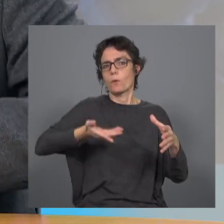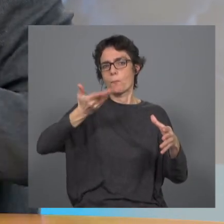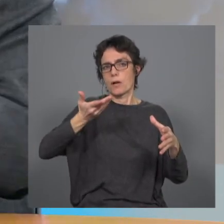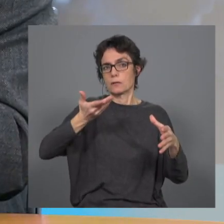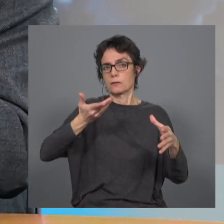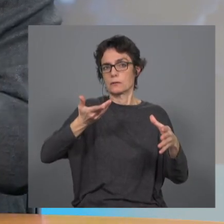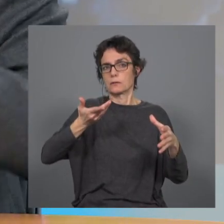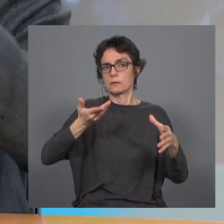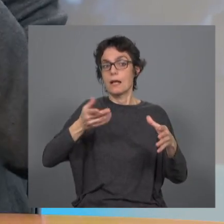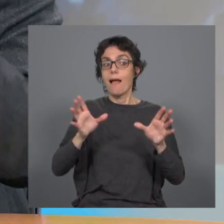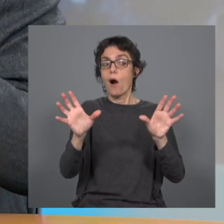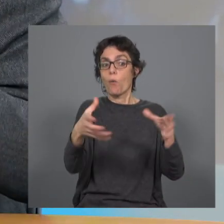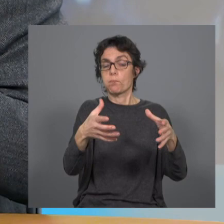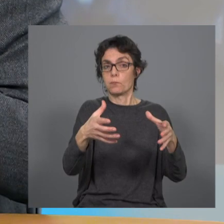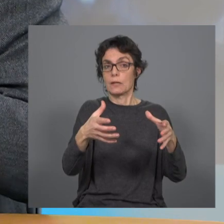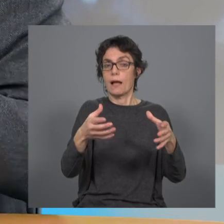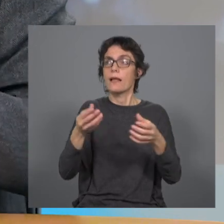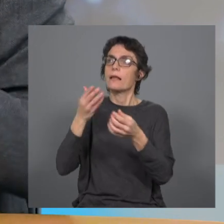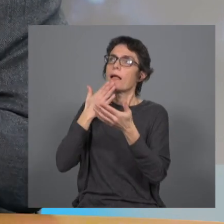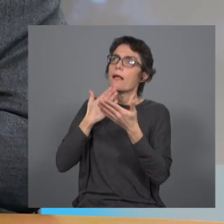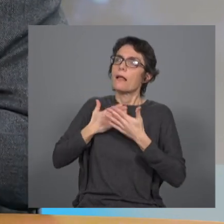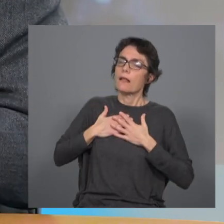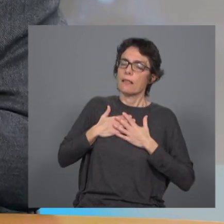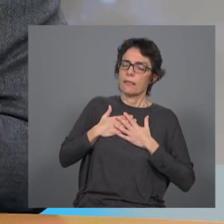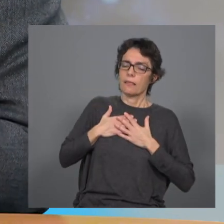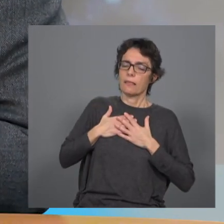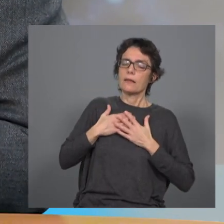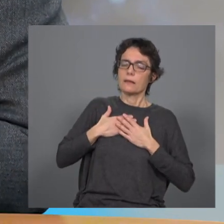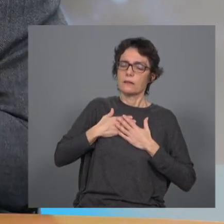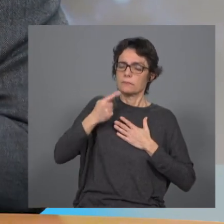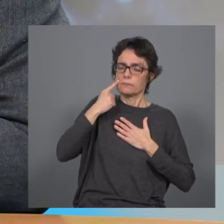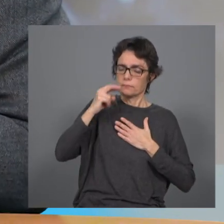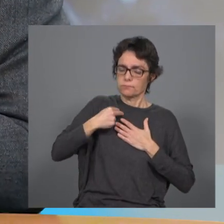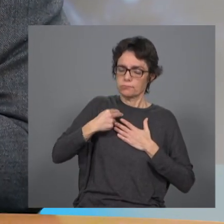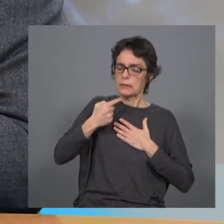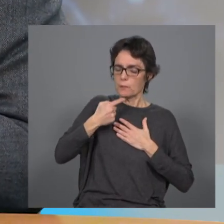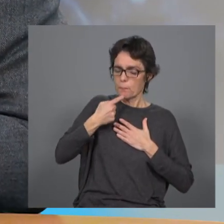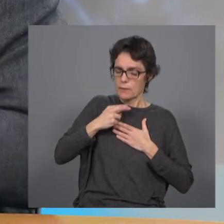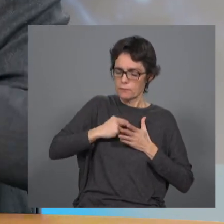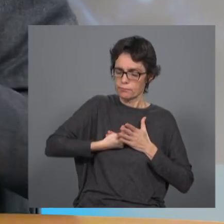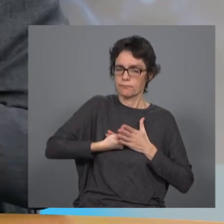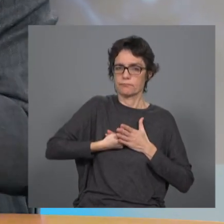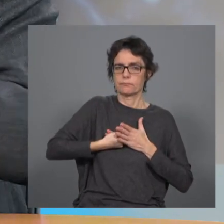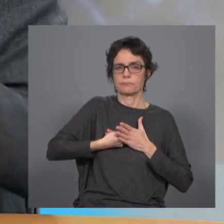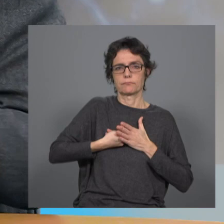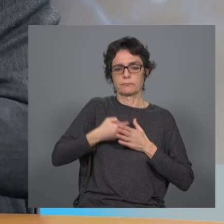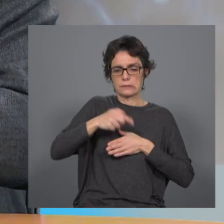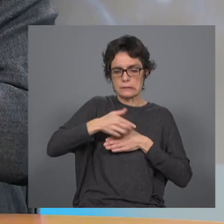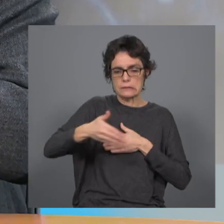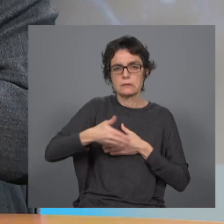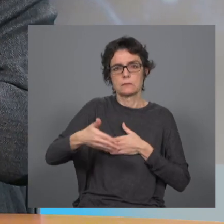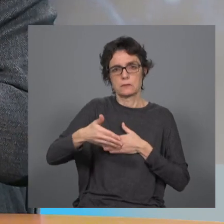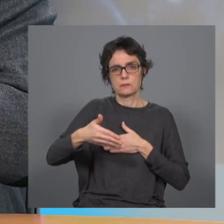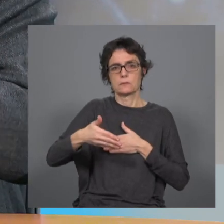a receber as cinzas, a acolher esta palavra e, sobretudo, como dizia o Henrique muito bem, a entrar neste tempo de conversão, de